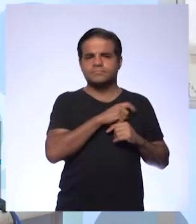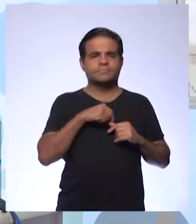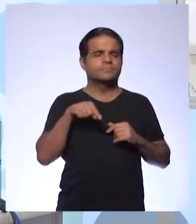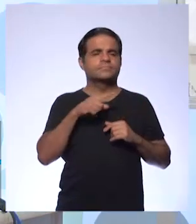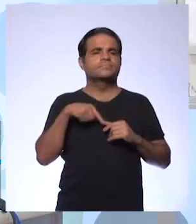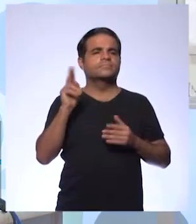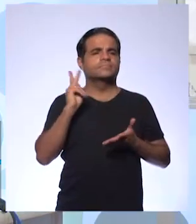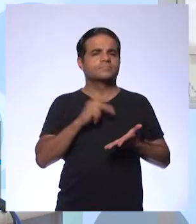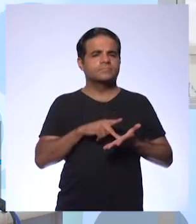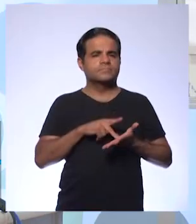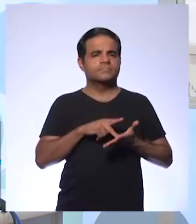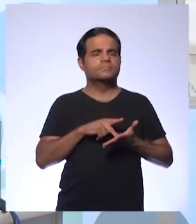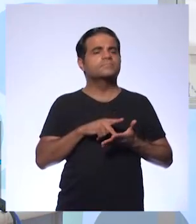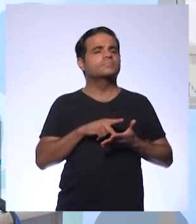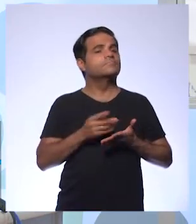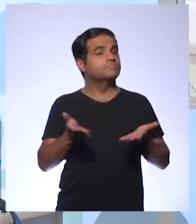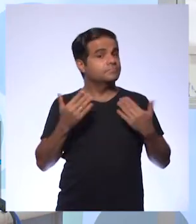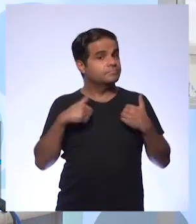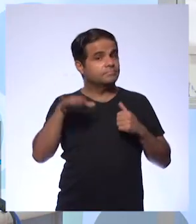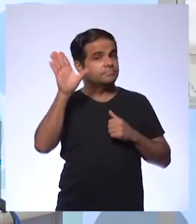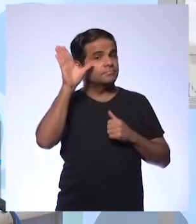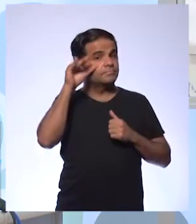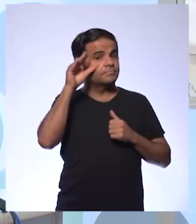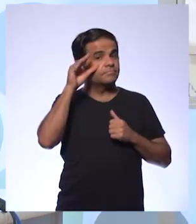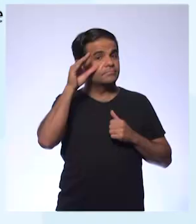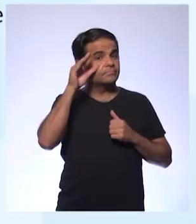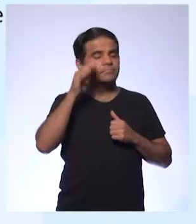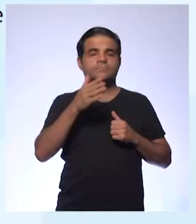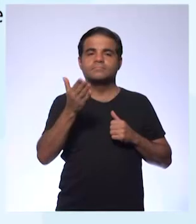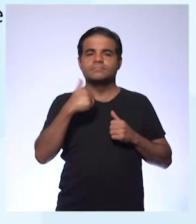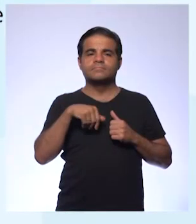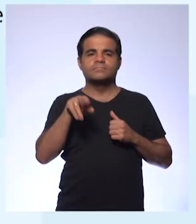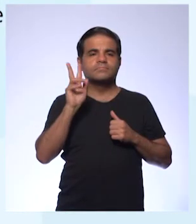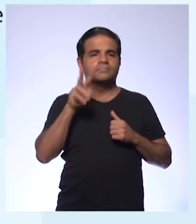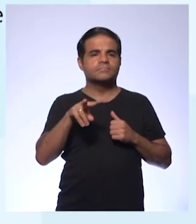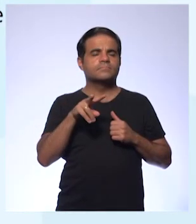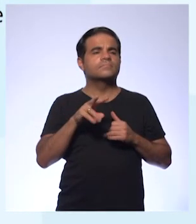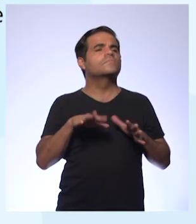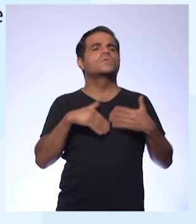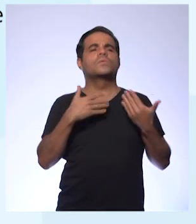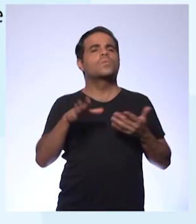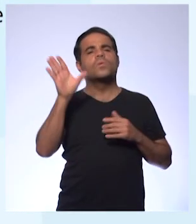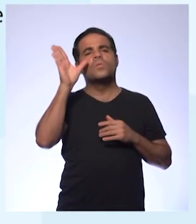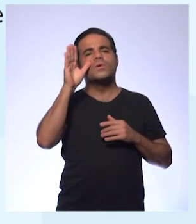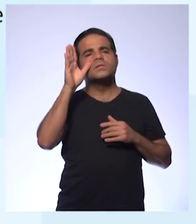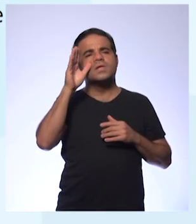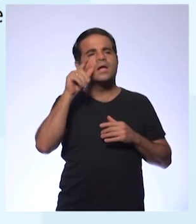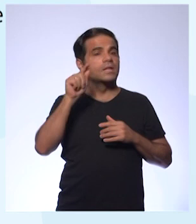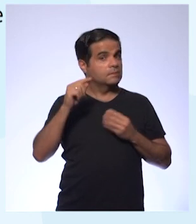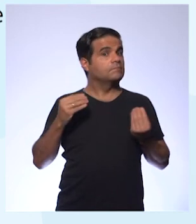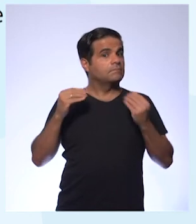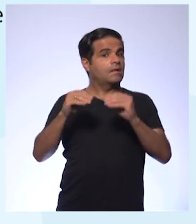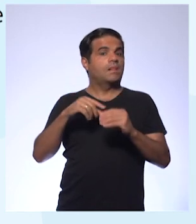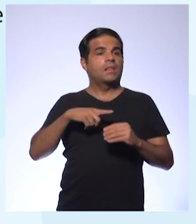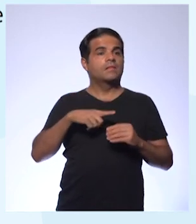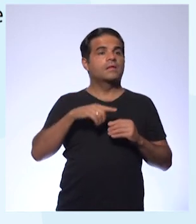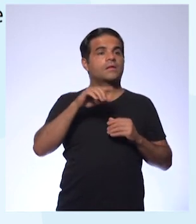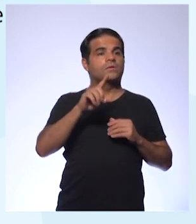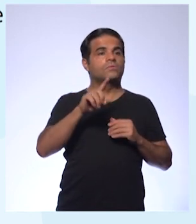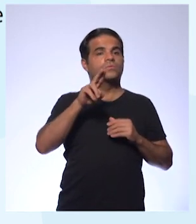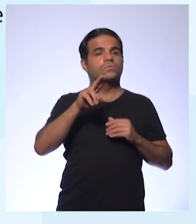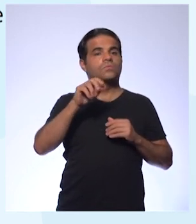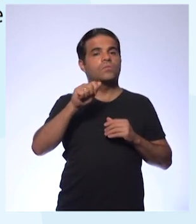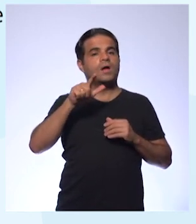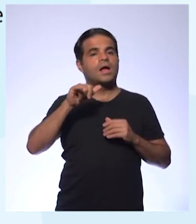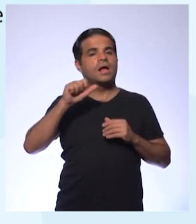é verdade. E aí, bora para curiosidade. Bora para curiosidade. Qual a curiosidade? Isso está lá, gente, ó, lá no caderno do